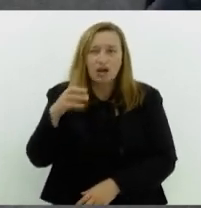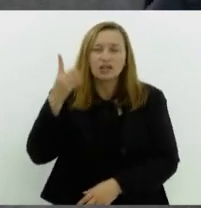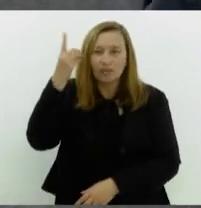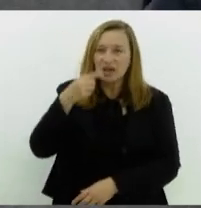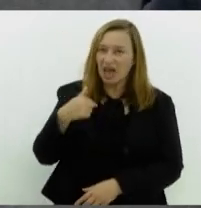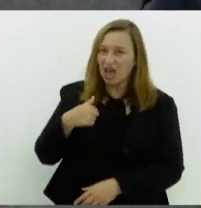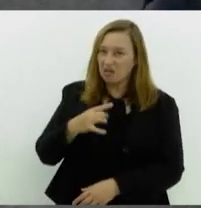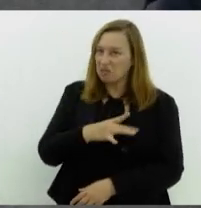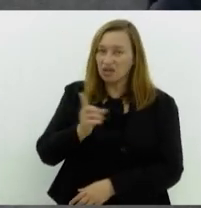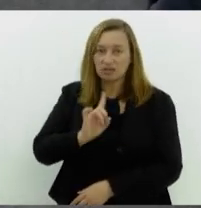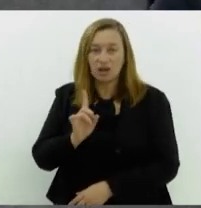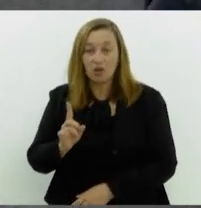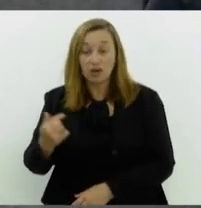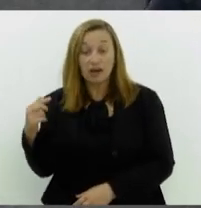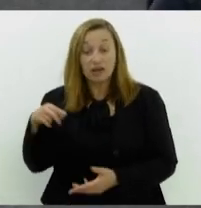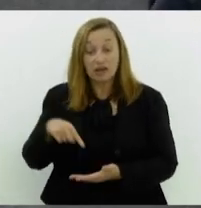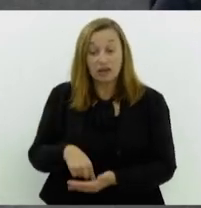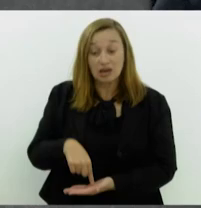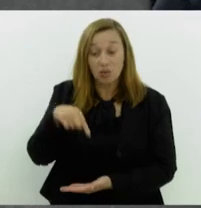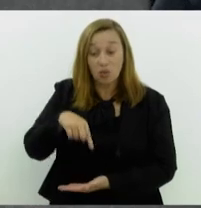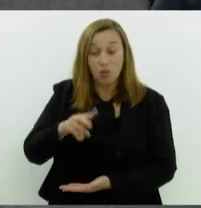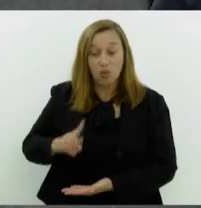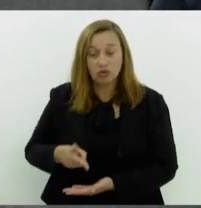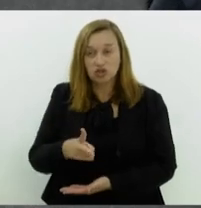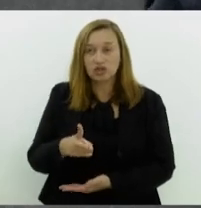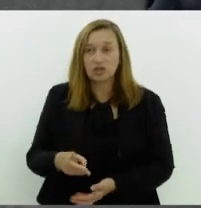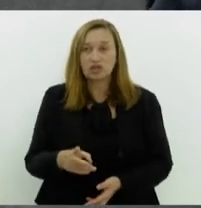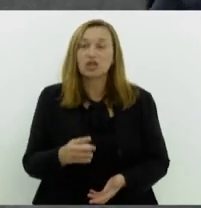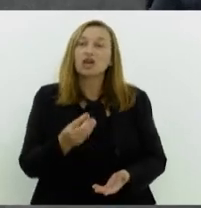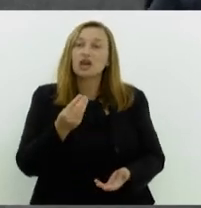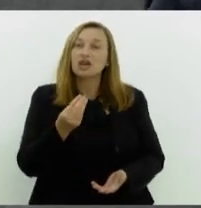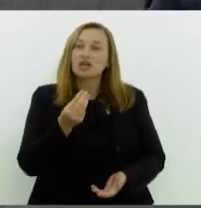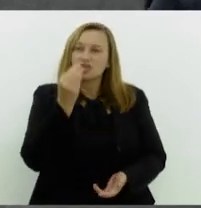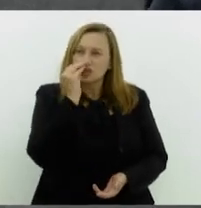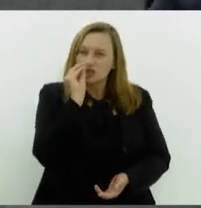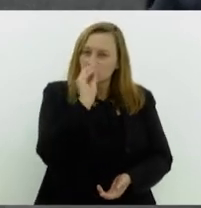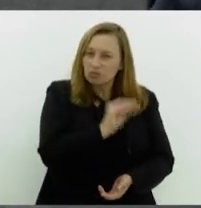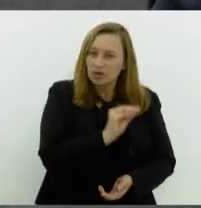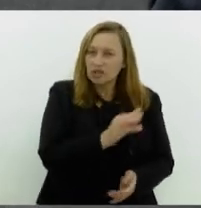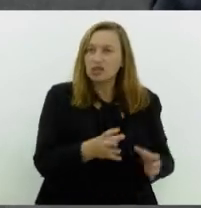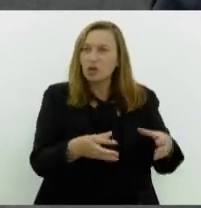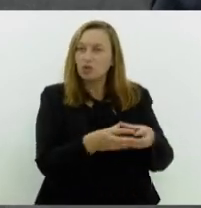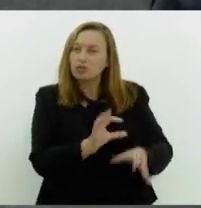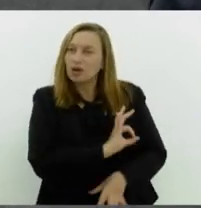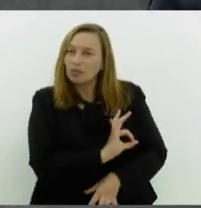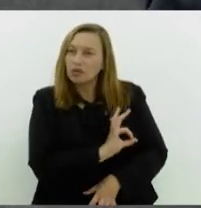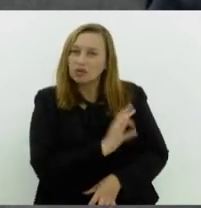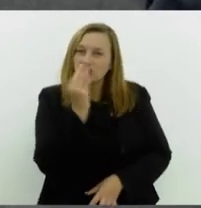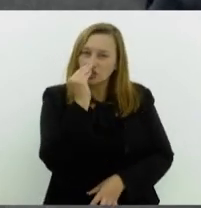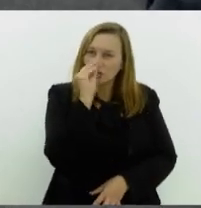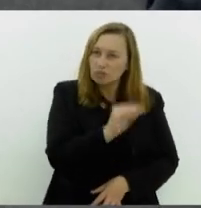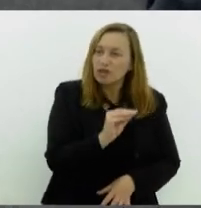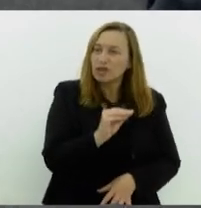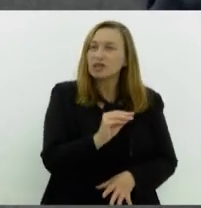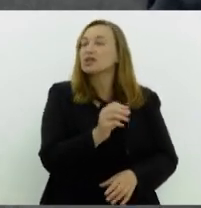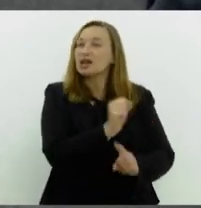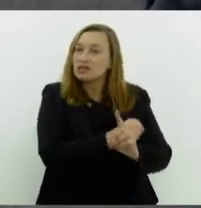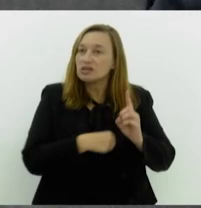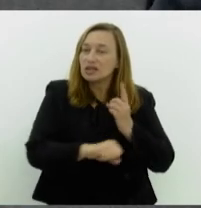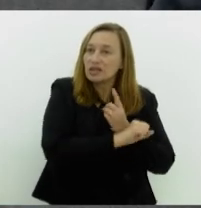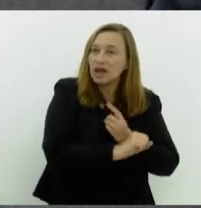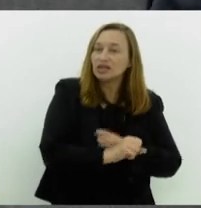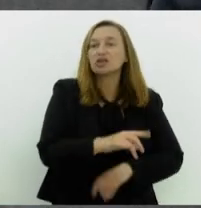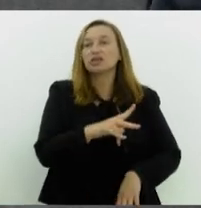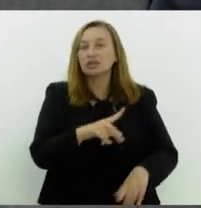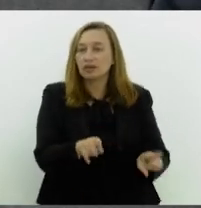O que aconteceu é um desrespeito à tropa, um desrespeito à população do Rio de Janeiro, um desrespeito ao próprio governo, porque ela